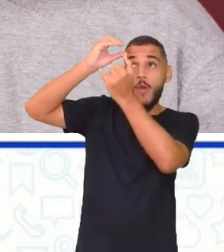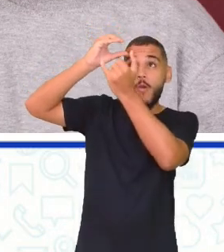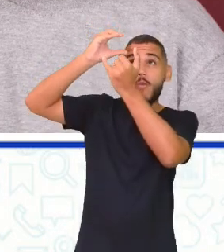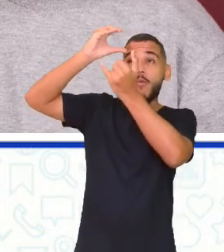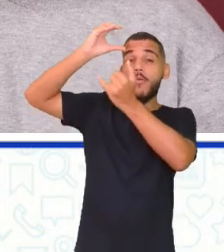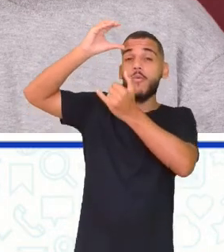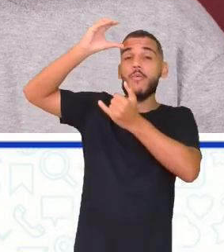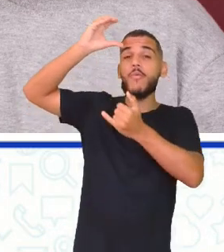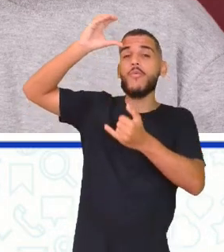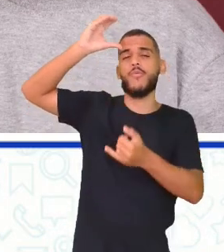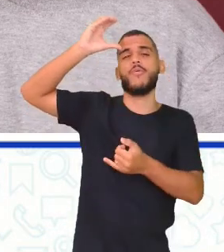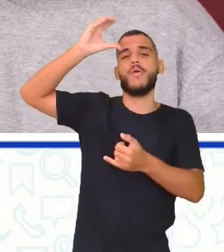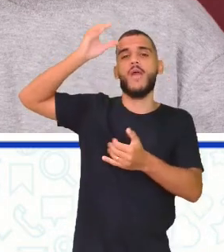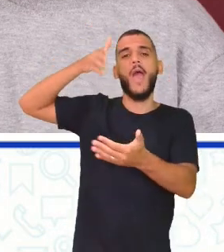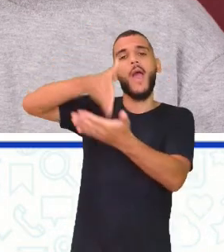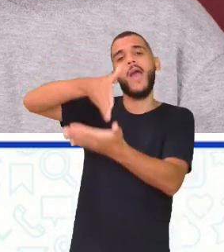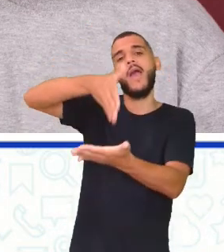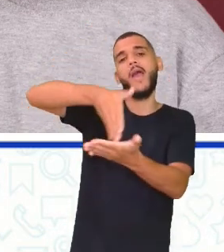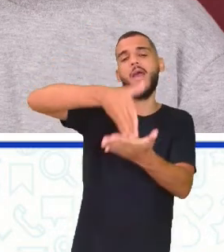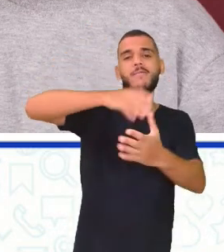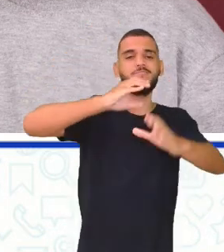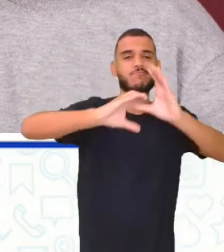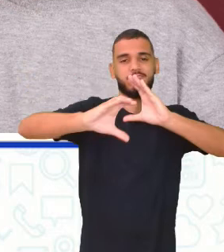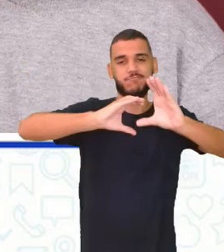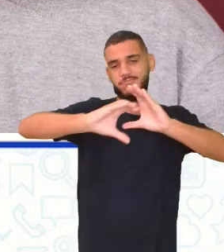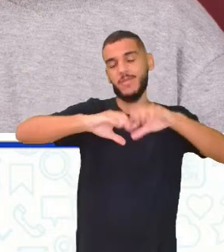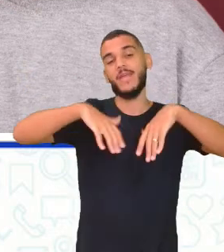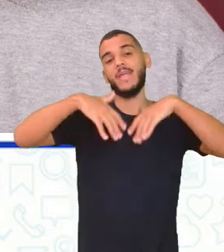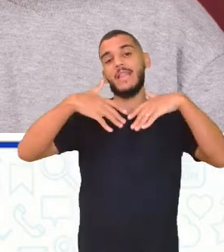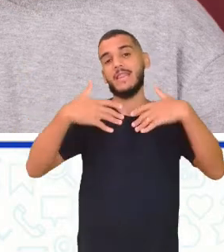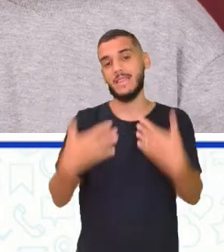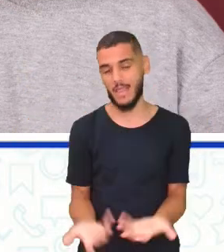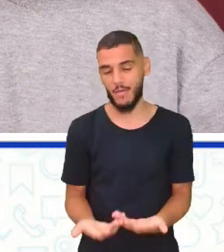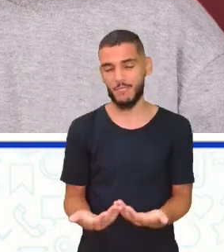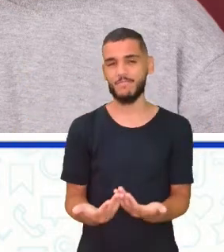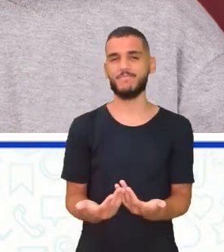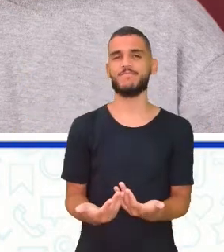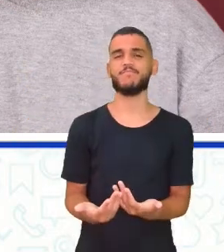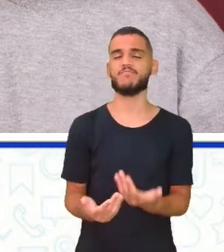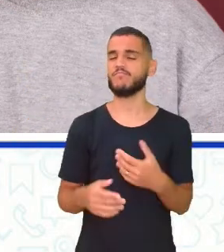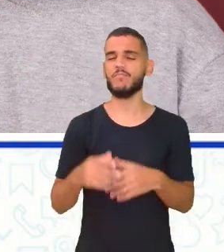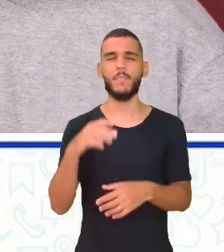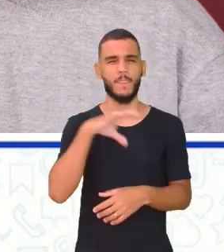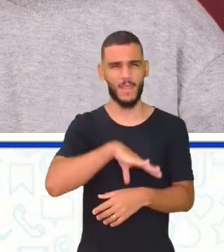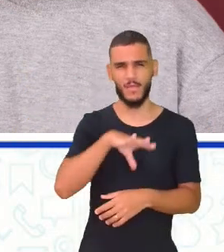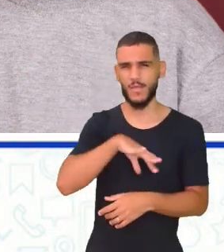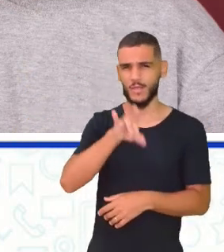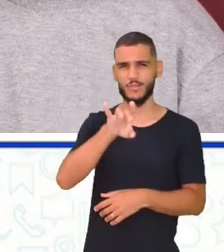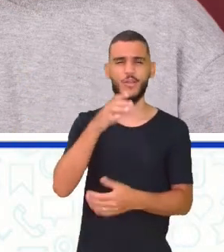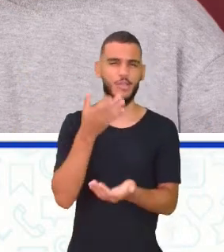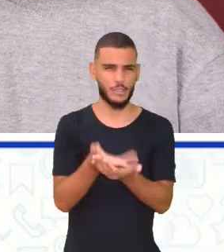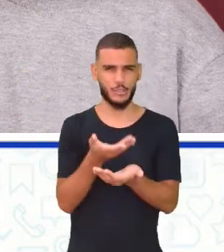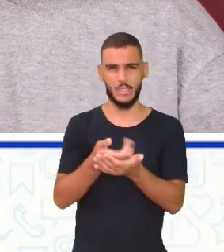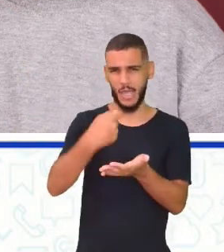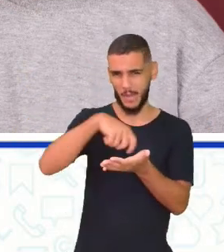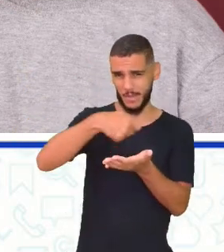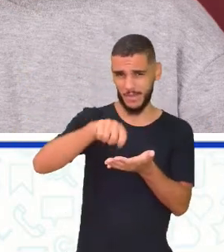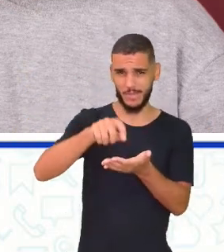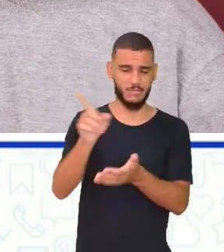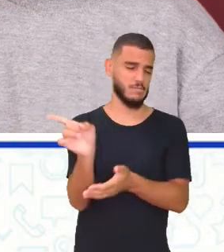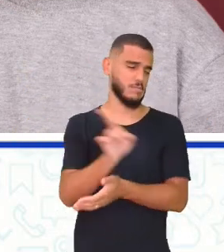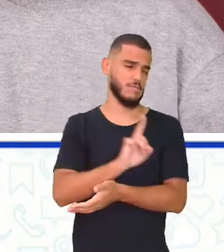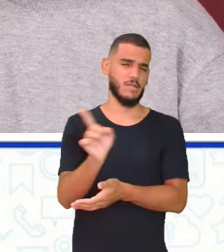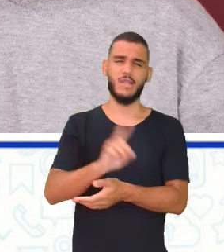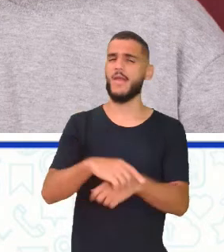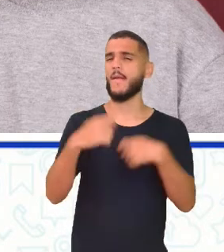comunicação, né? Então, a língua portuguesa, ela não é só para ser estudada para a escrita, né? Ela